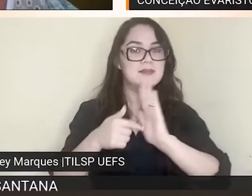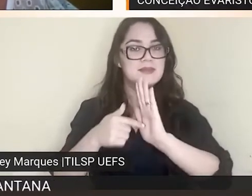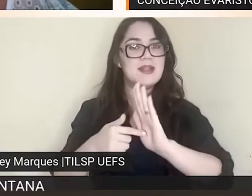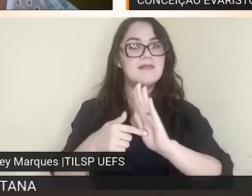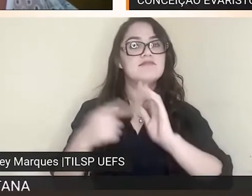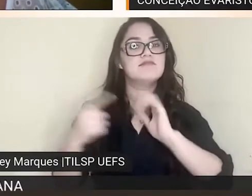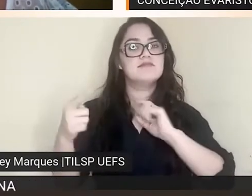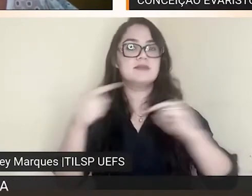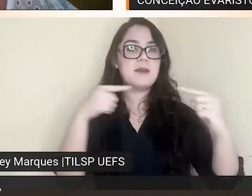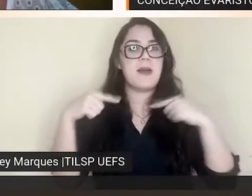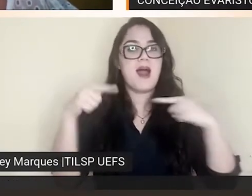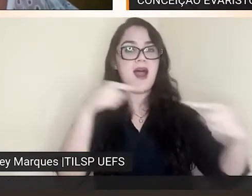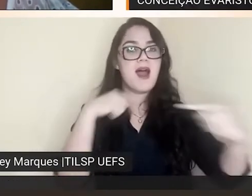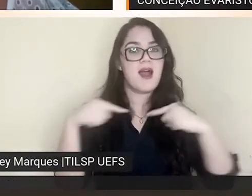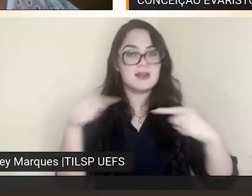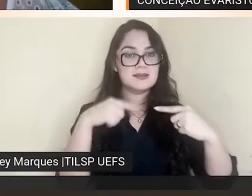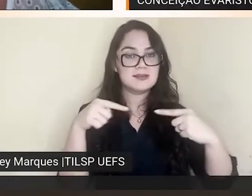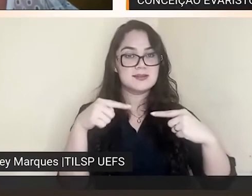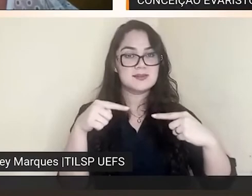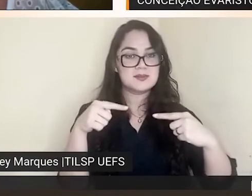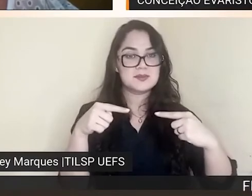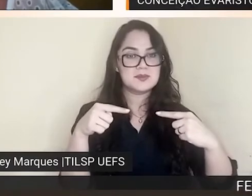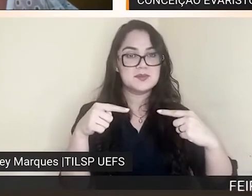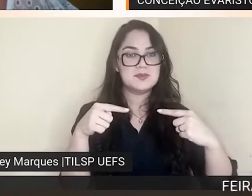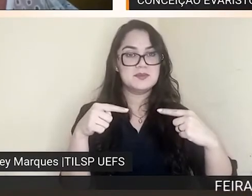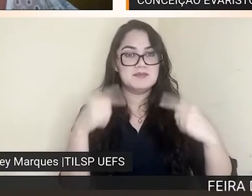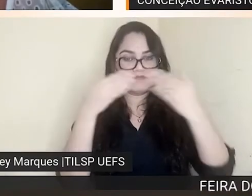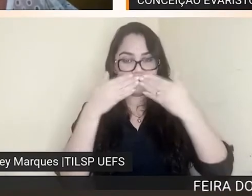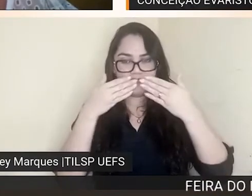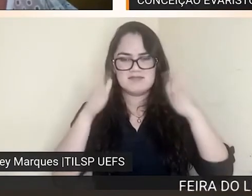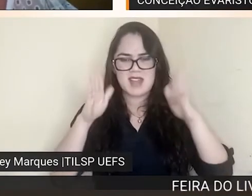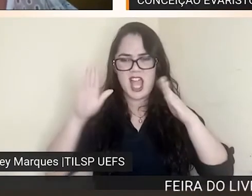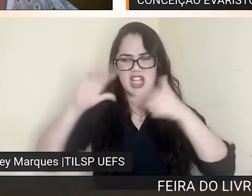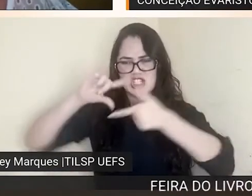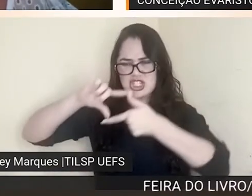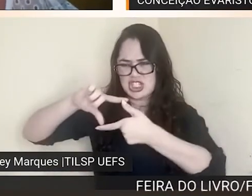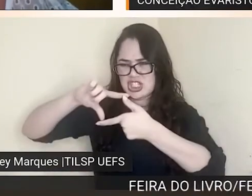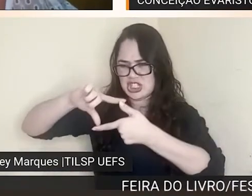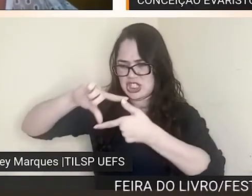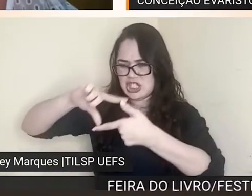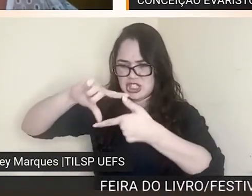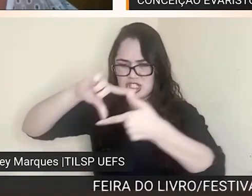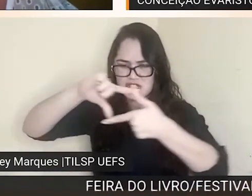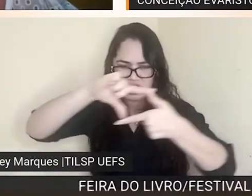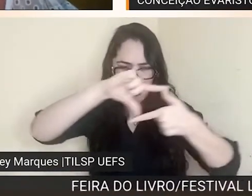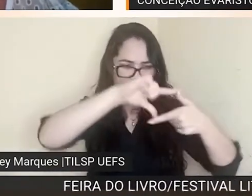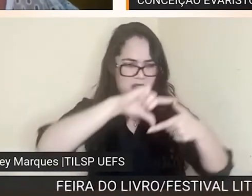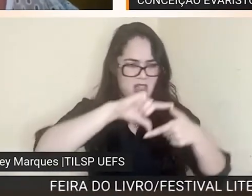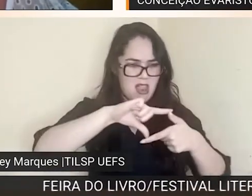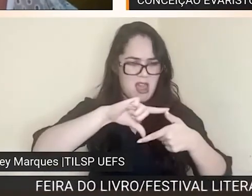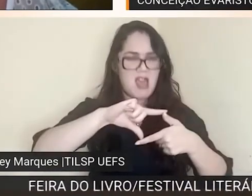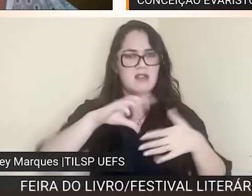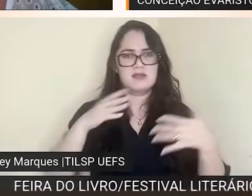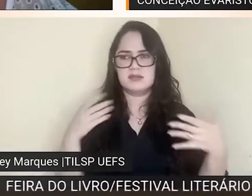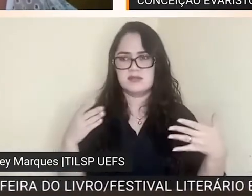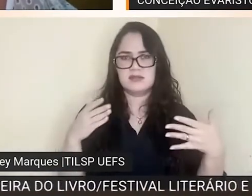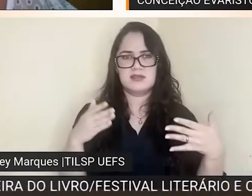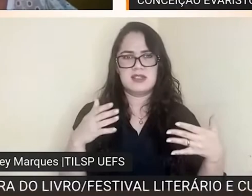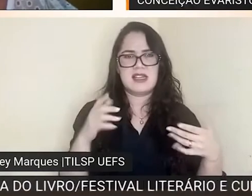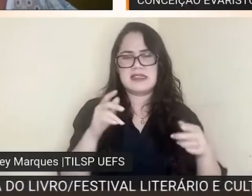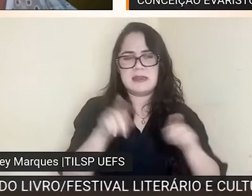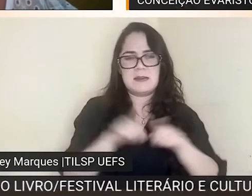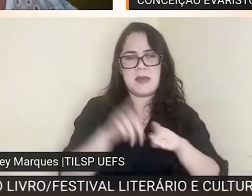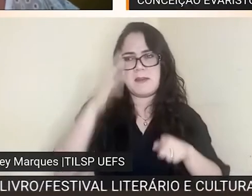debate, trazer e desvendar, esses discursos prontos, esses discursos que aniquilam, né, inclusive